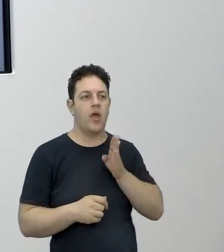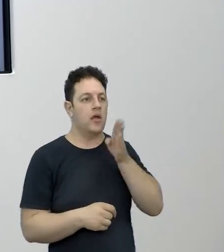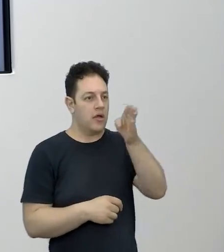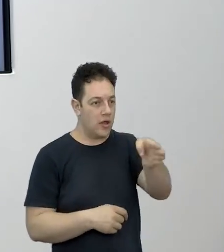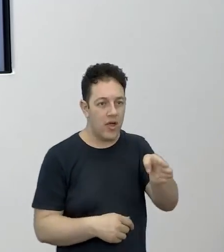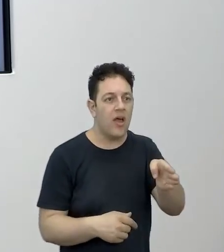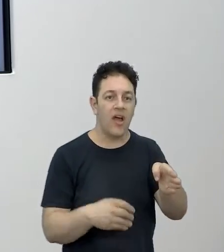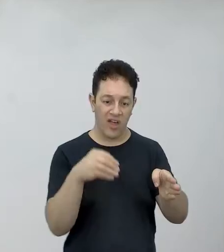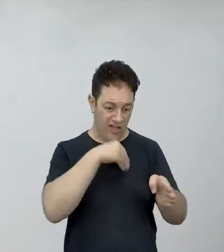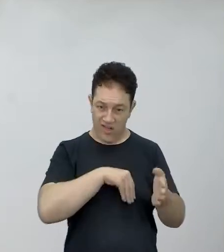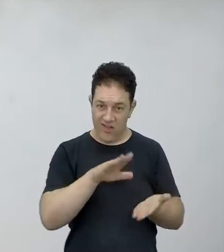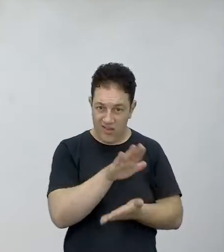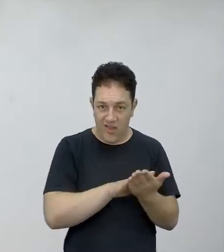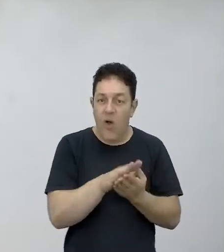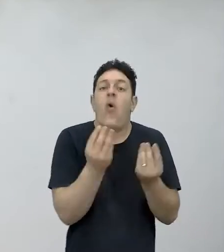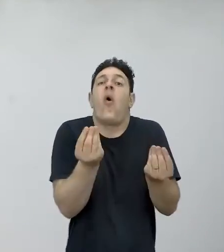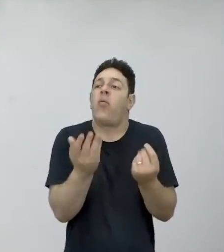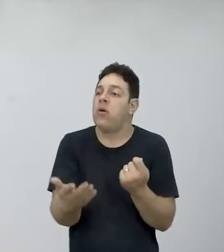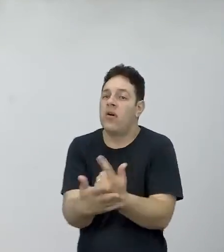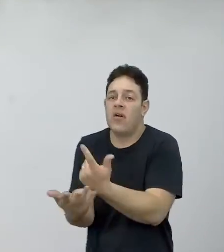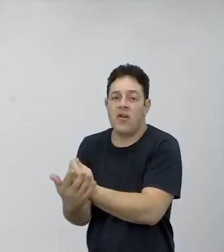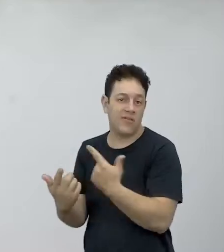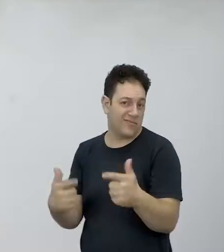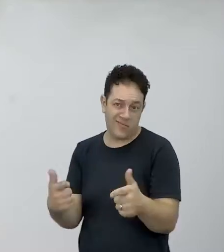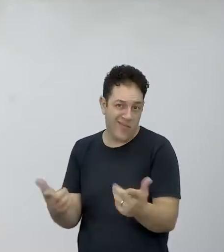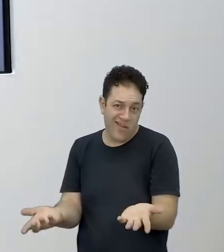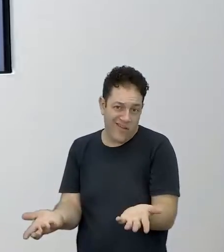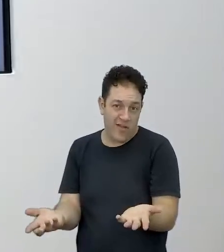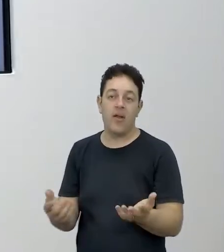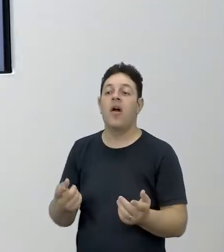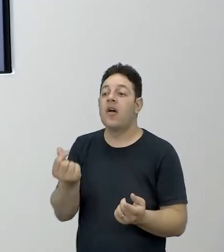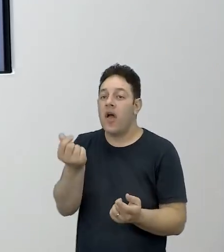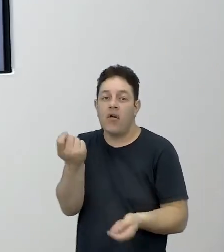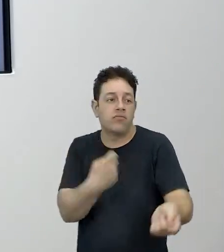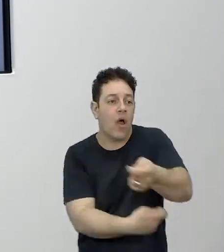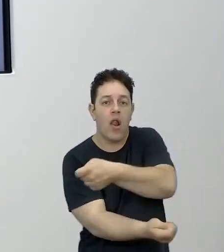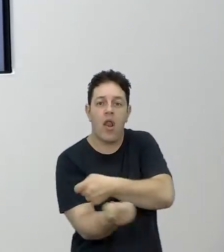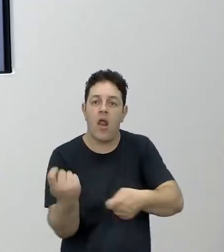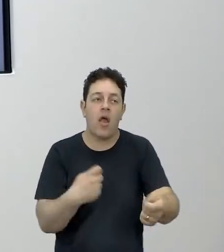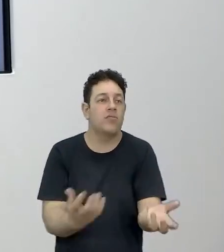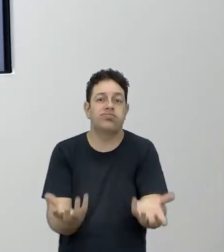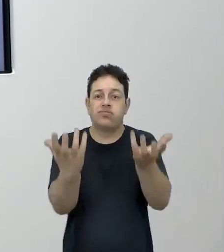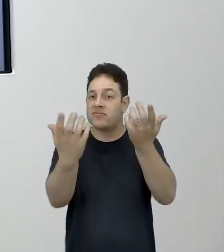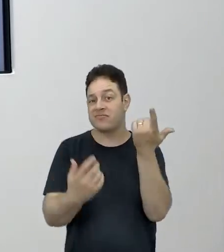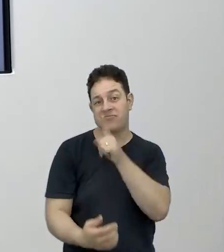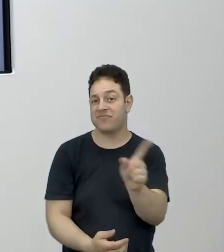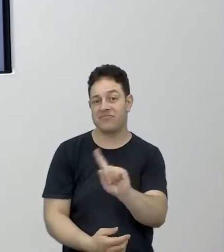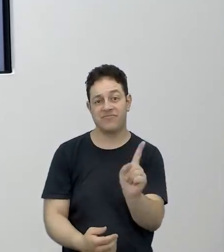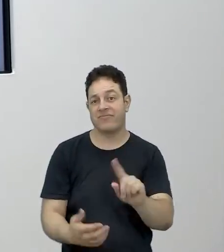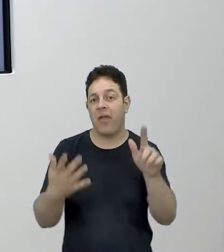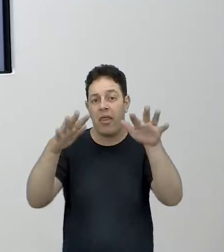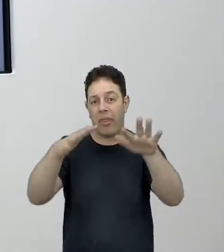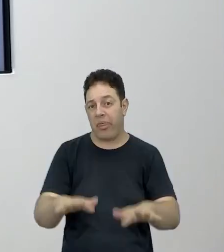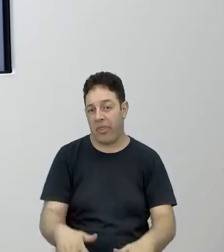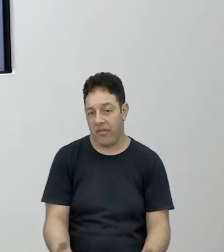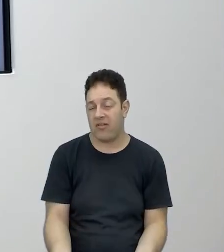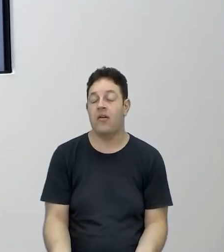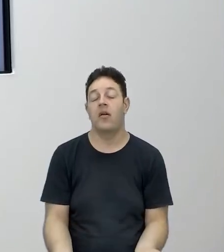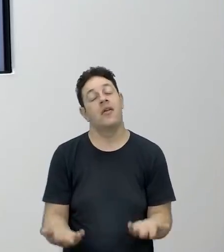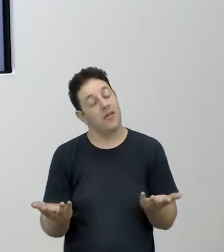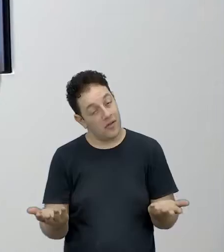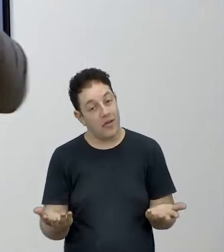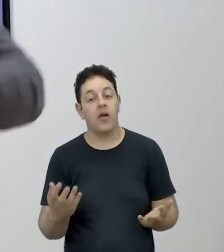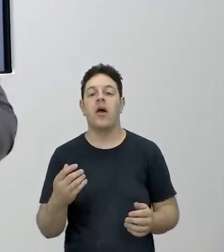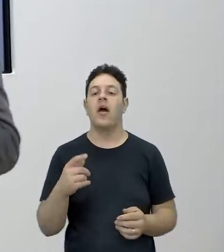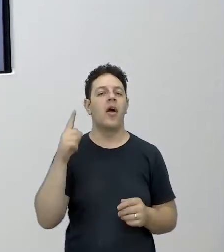não consome. Ele não consome. A economia não gira. E aí nós saímos. Agora eu vou dar aula de economia. Não